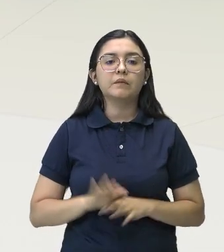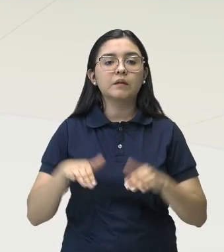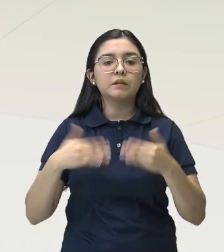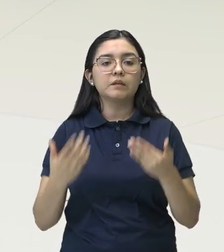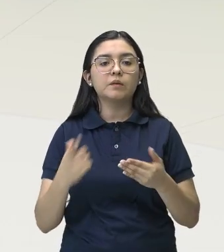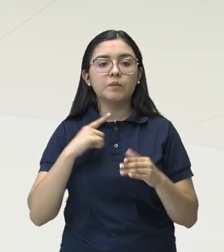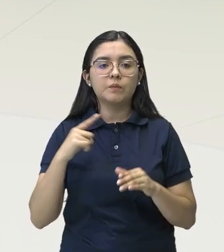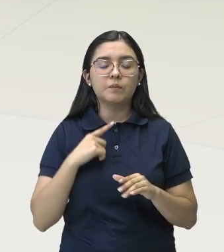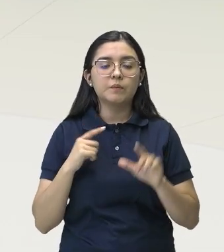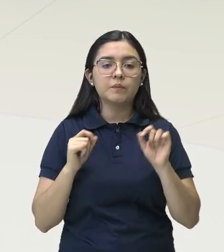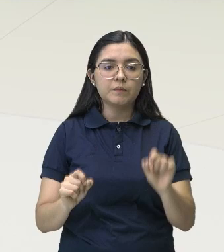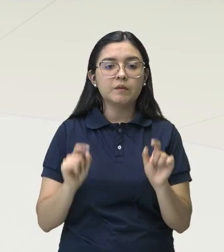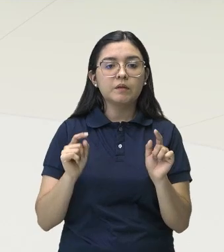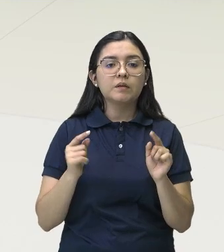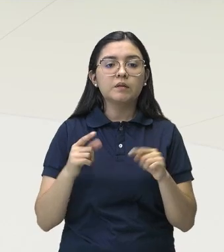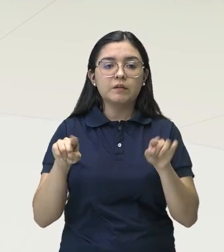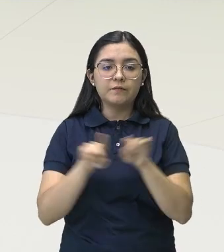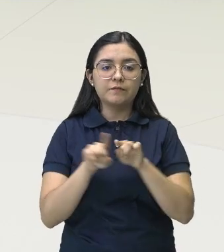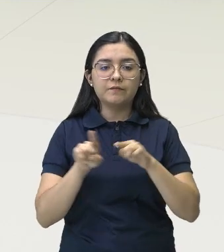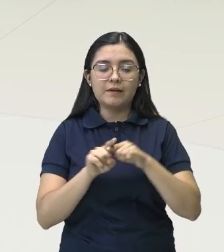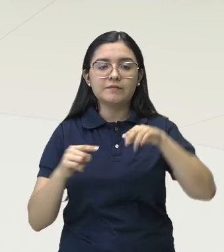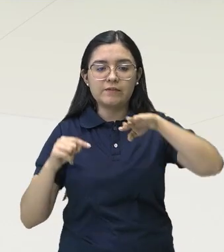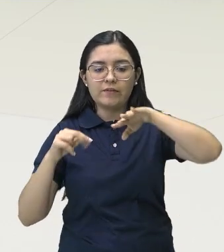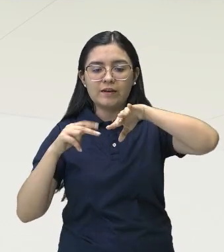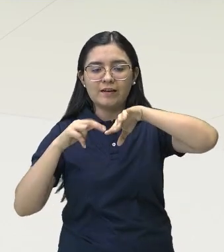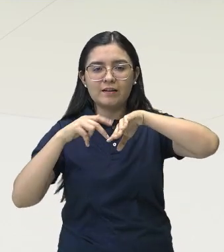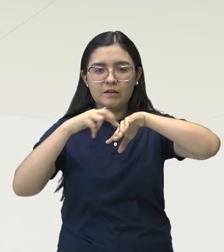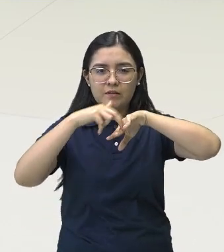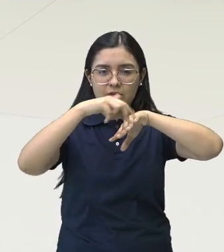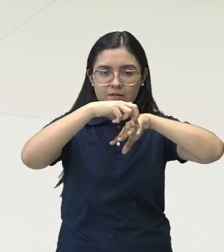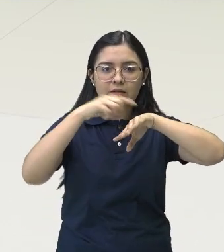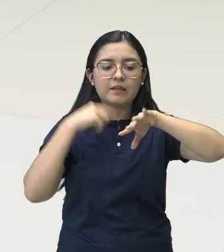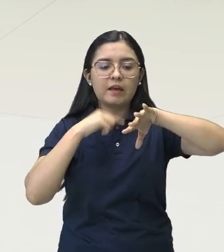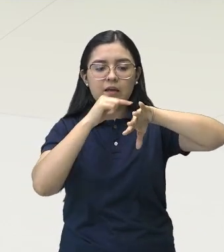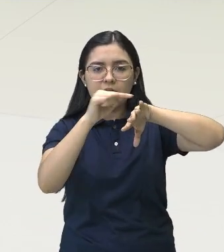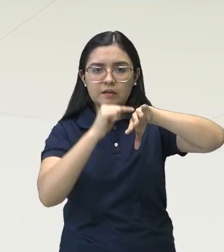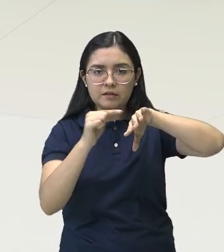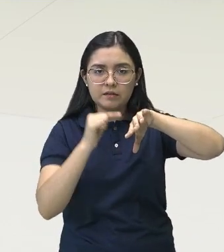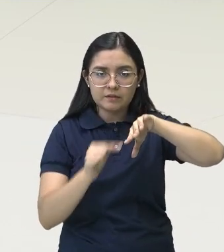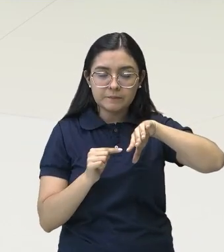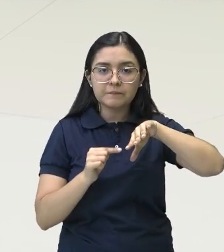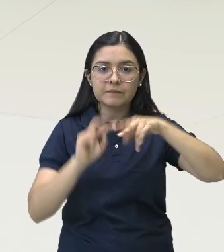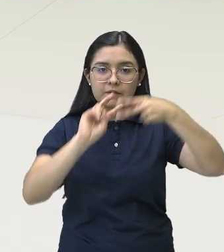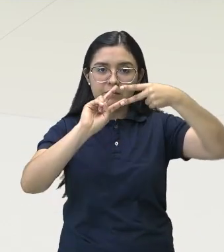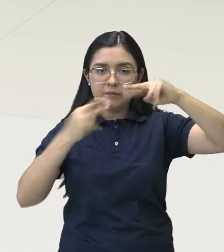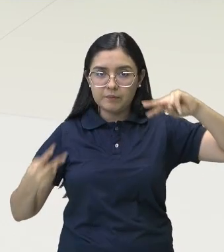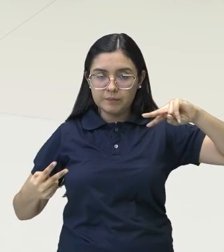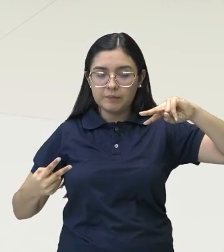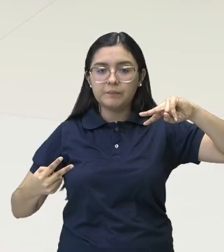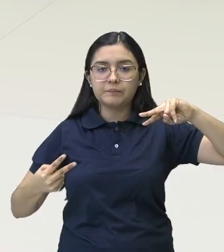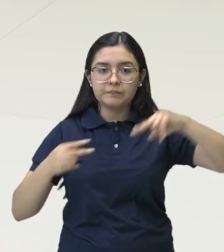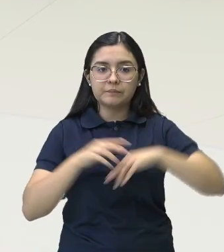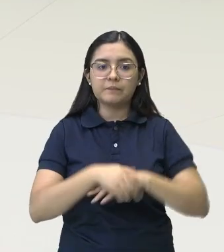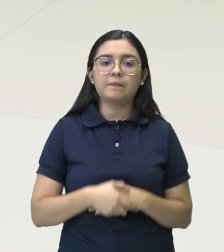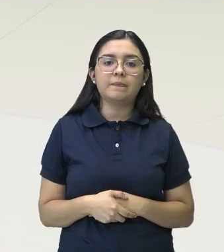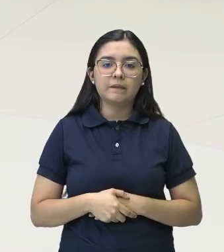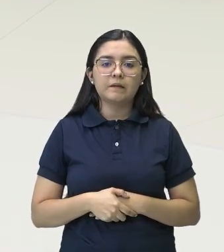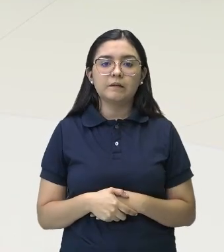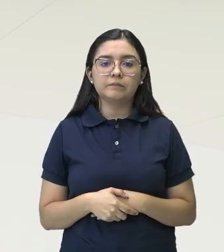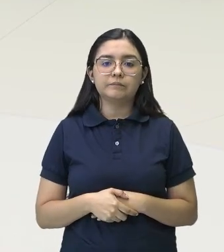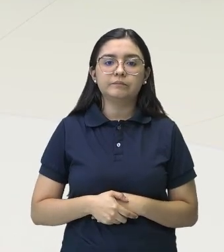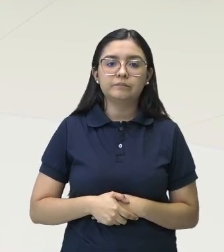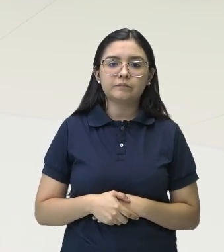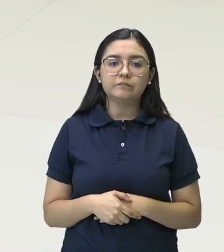esses pares vão formar os degraus que vocês estão vendo aqui, que são essas escadinhas, entre a dupla